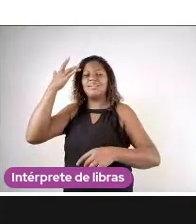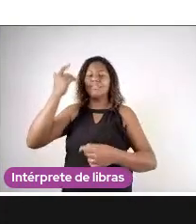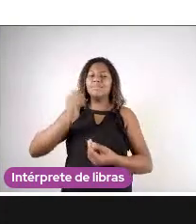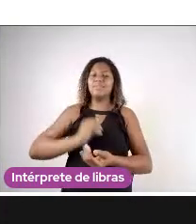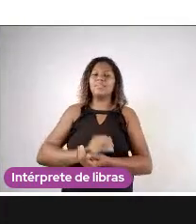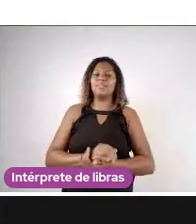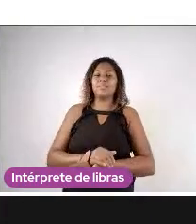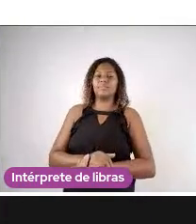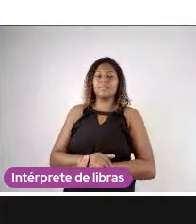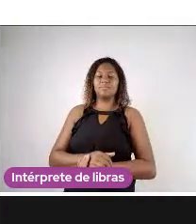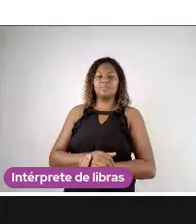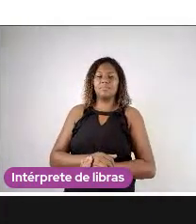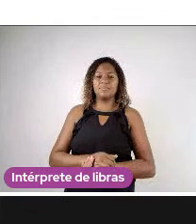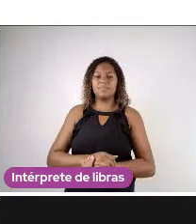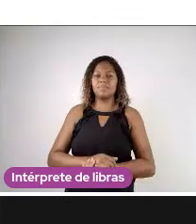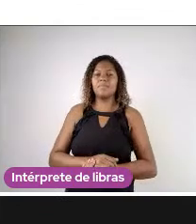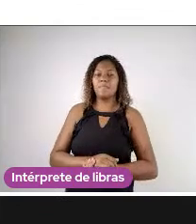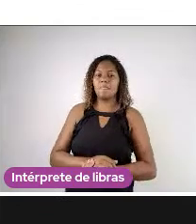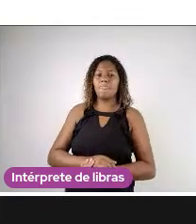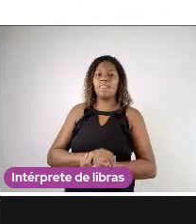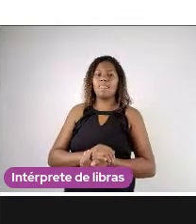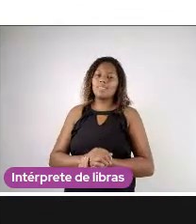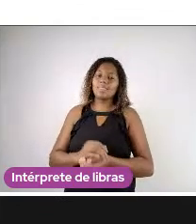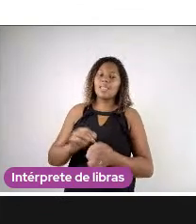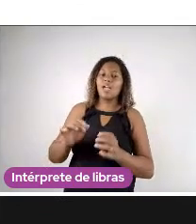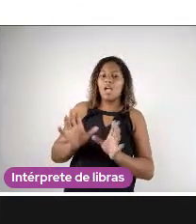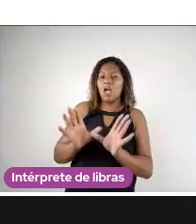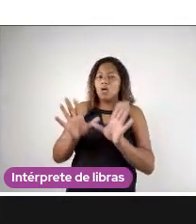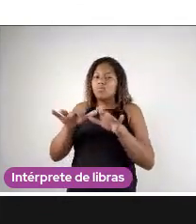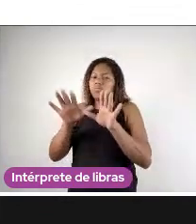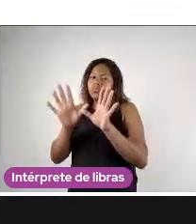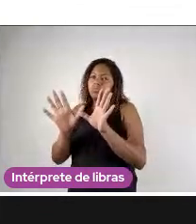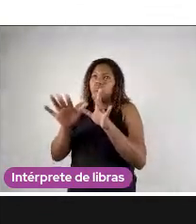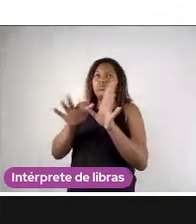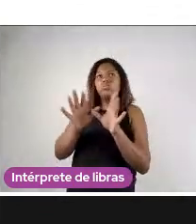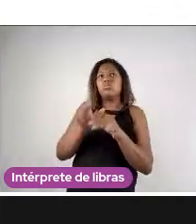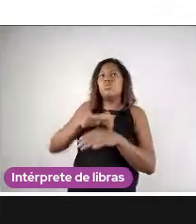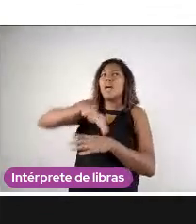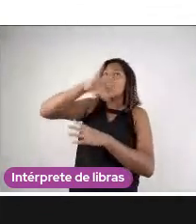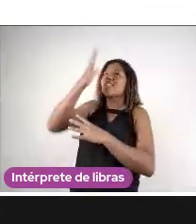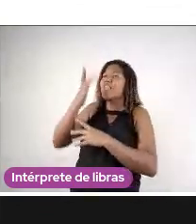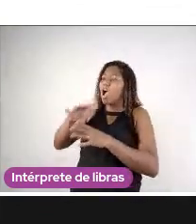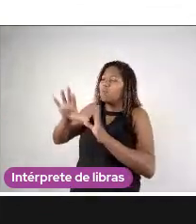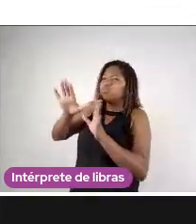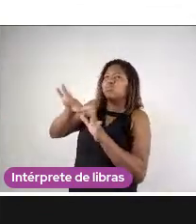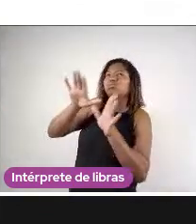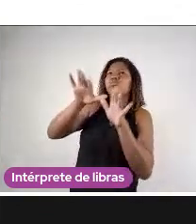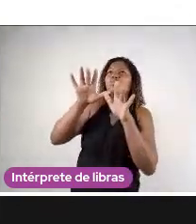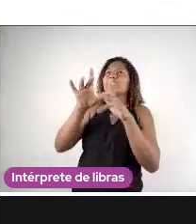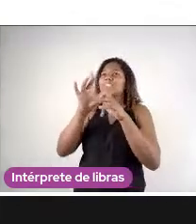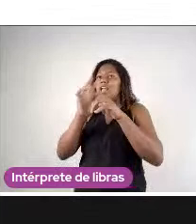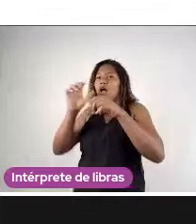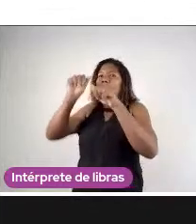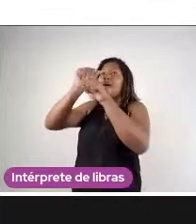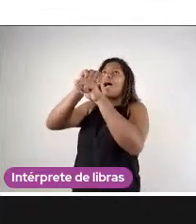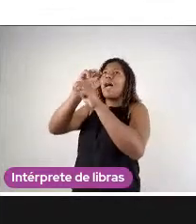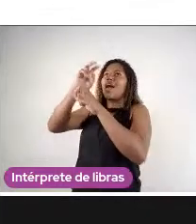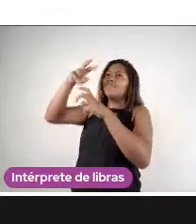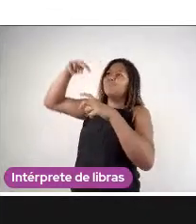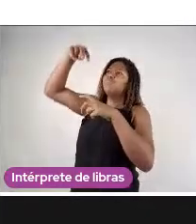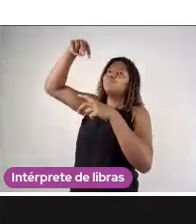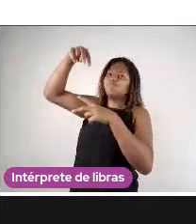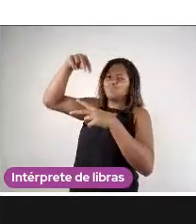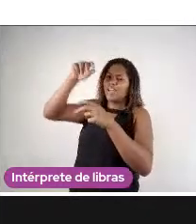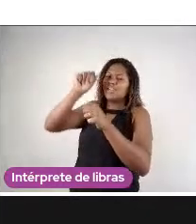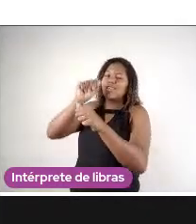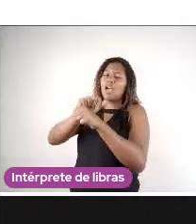Um bando sobrevoa a serra, um pousa no topo sabendo bem o que